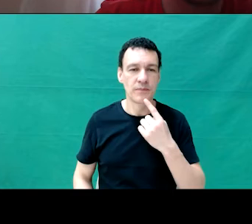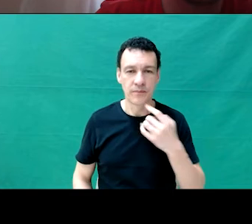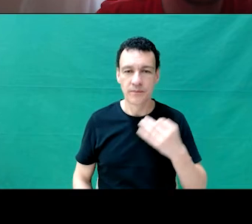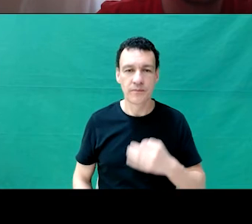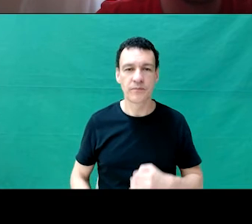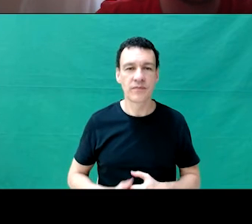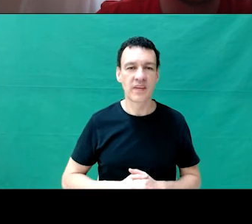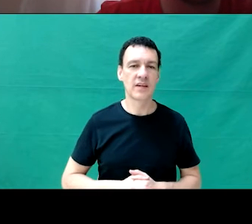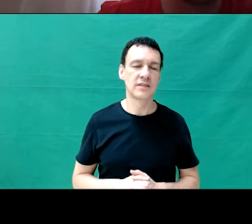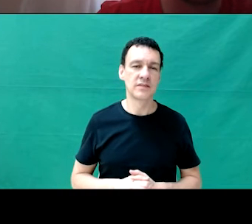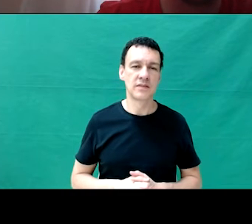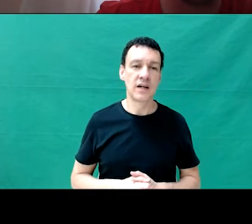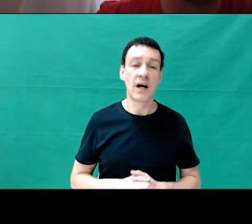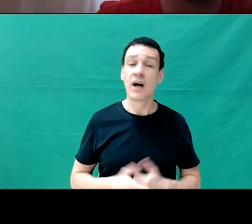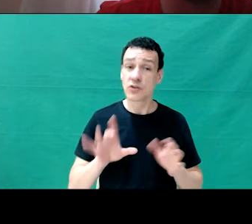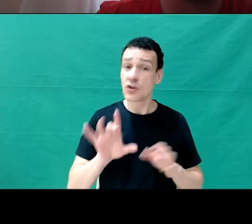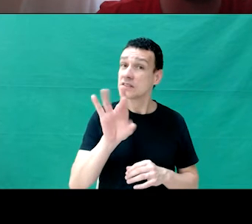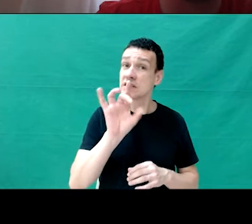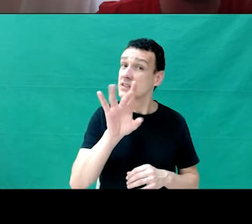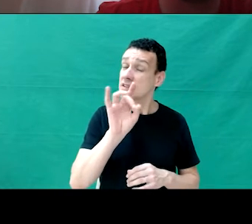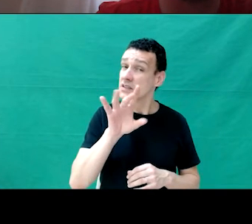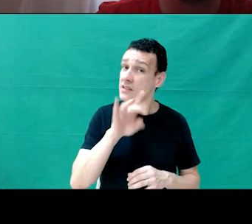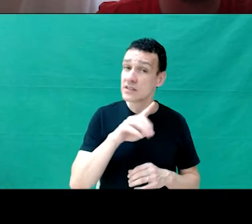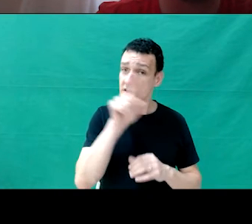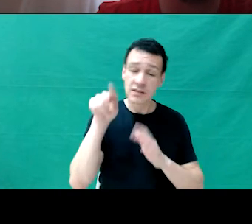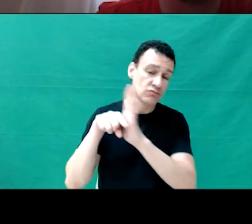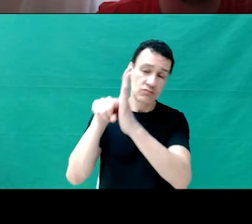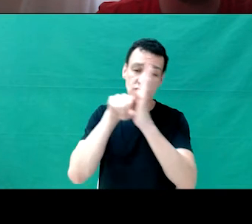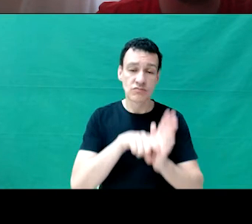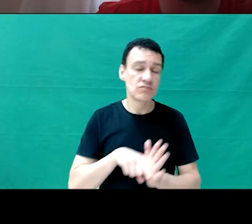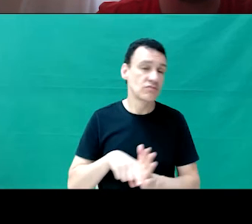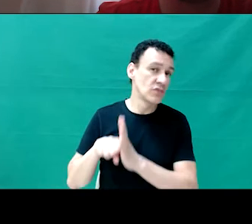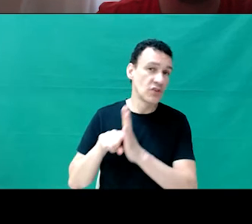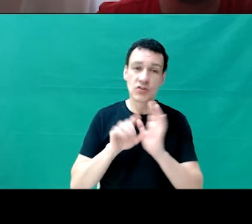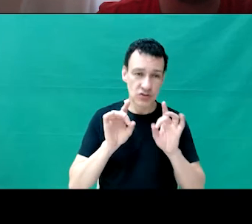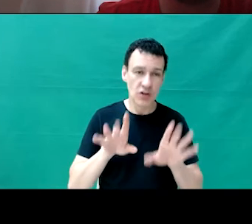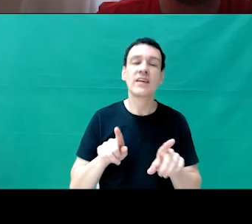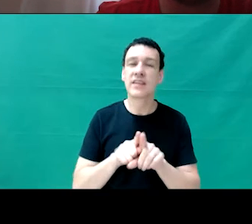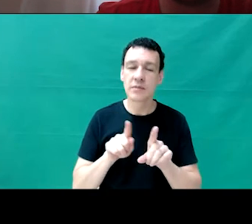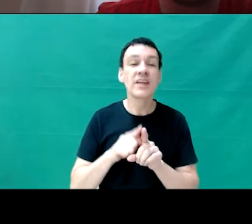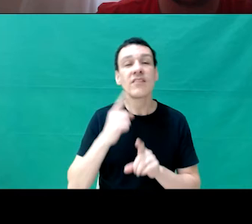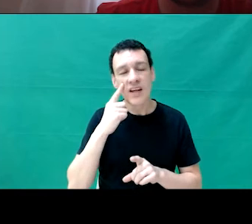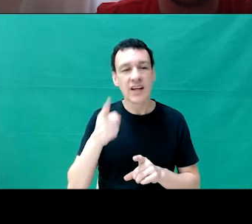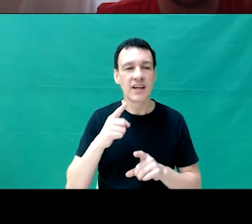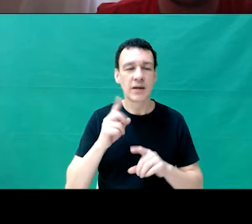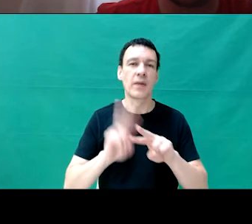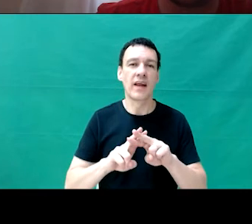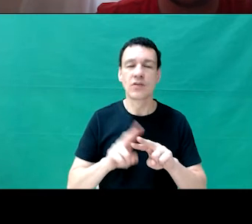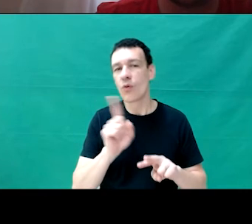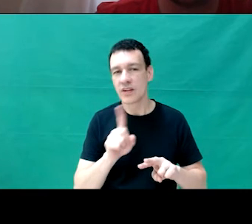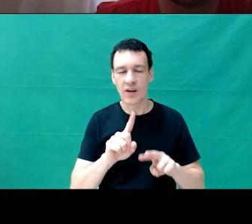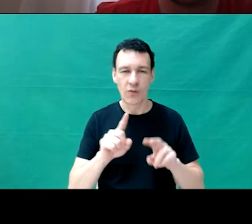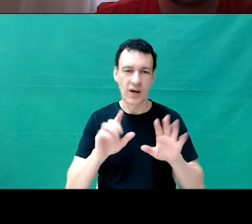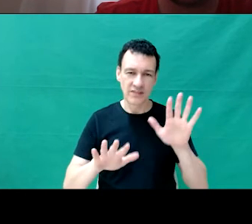Agora ele está fazendo um teste de Shift Tab para ver se o foco não vai ficar preso em alguma parte da página.